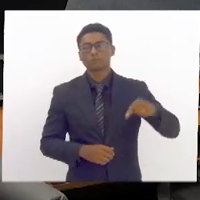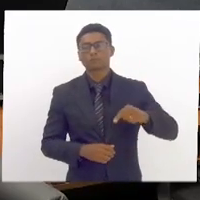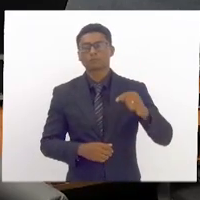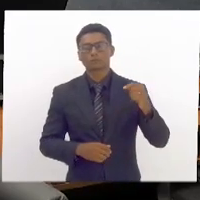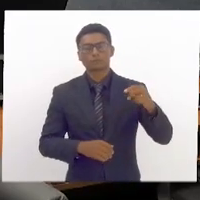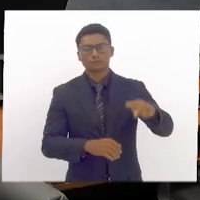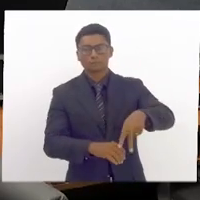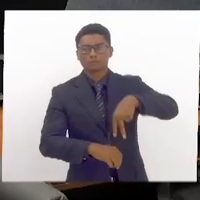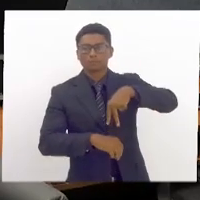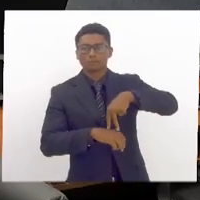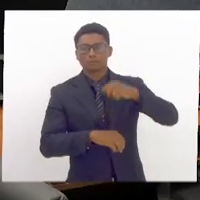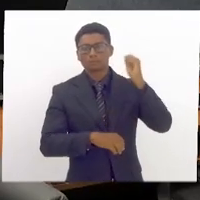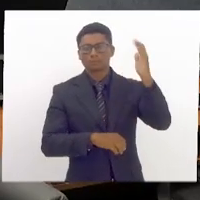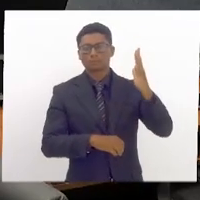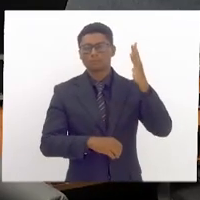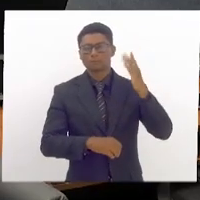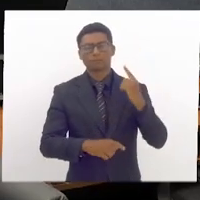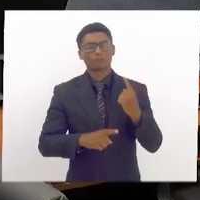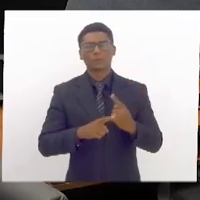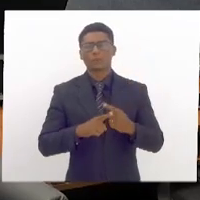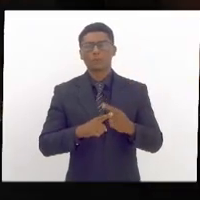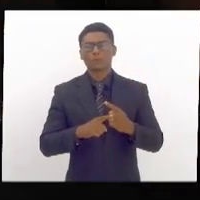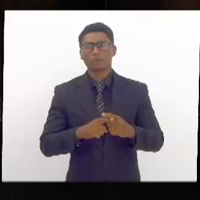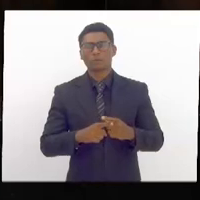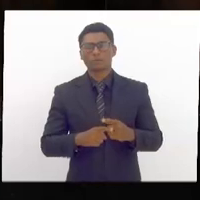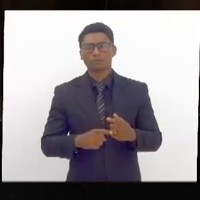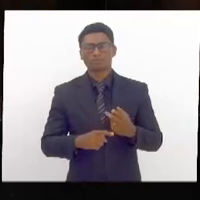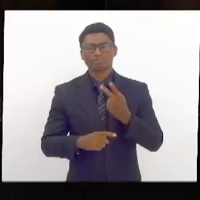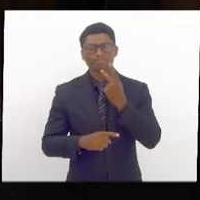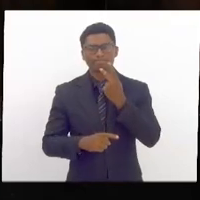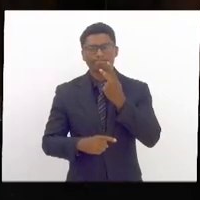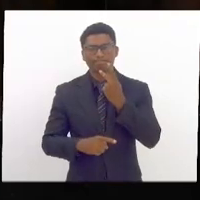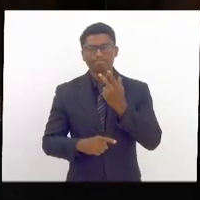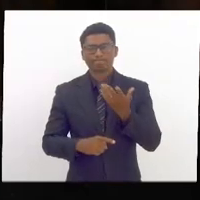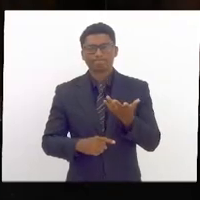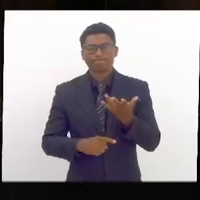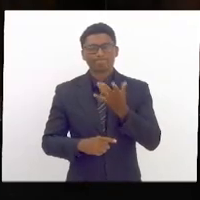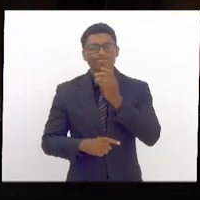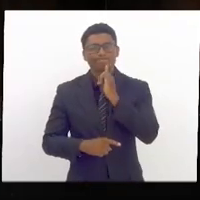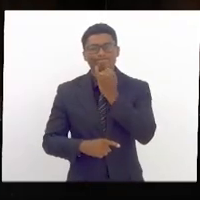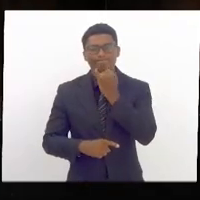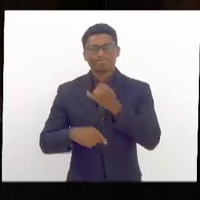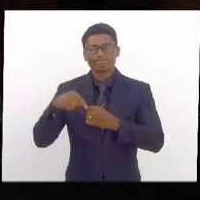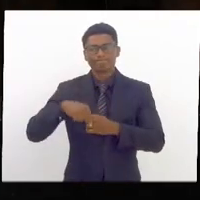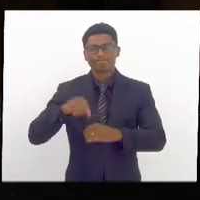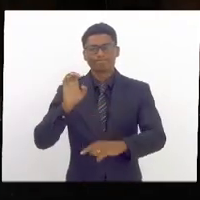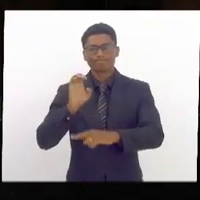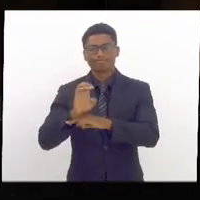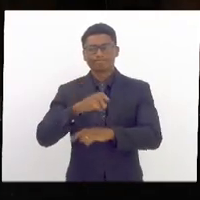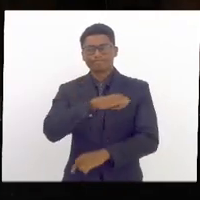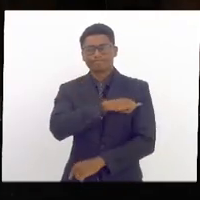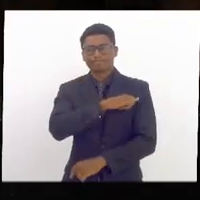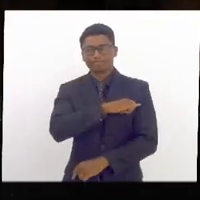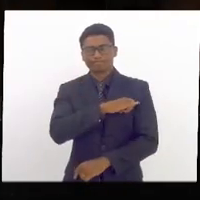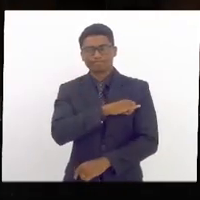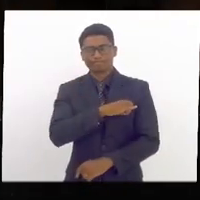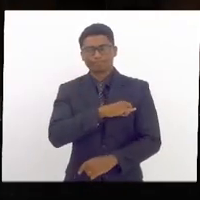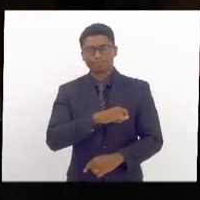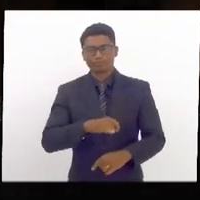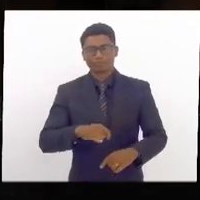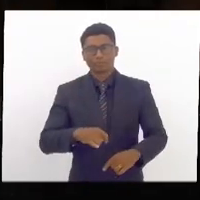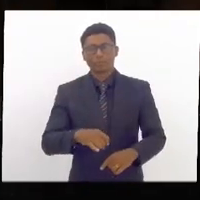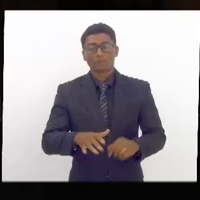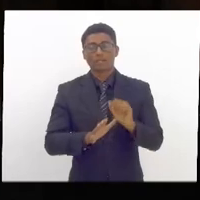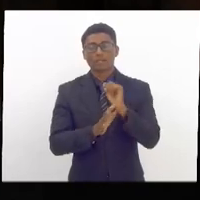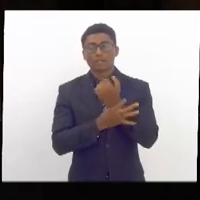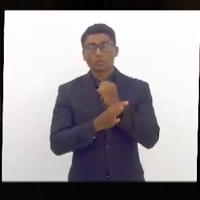tribuna no dia de hoje para lamentar a situação da segurança pública no Estado do Rio de Janeiro. A gente teve,